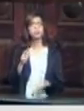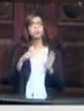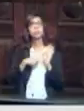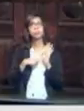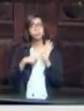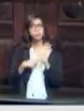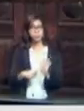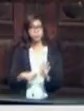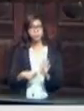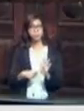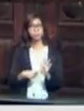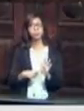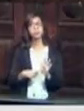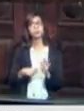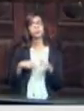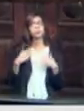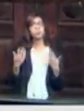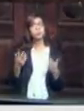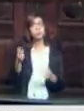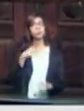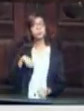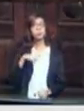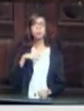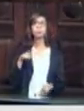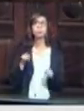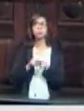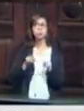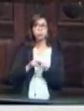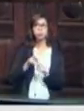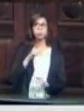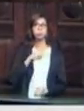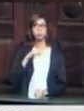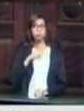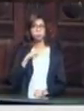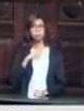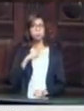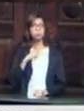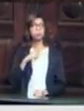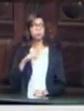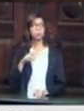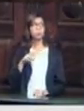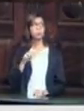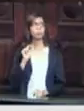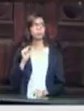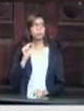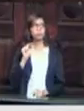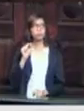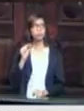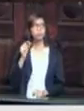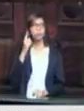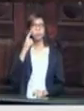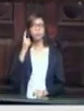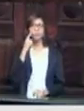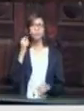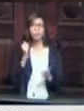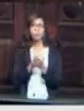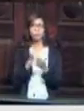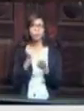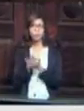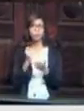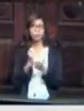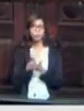apresentar e tivemos, inclusive, hoje, a bancada, uma conversa com o presidente